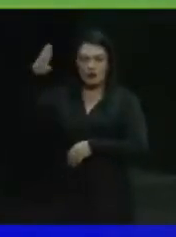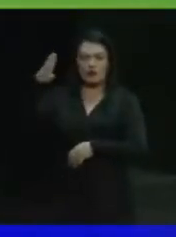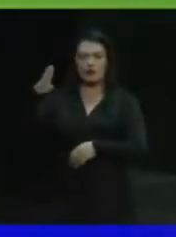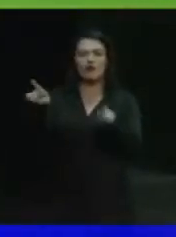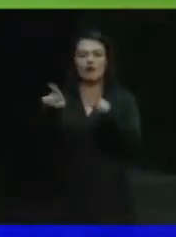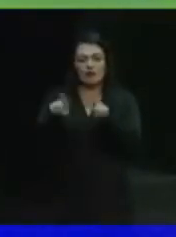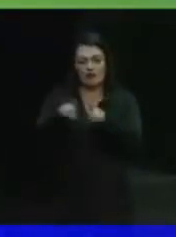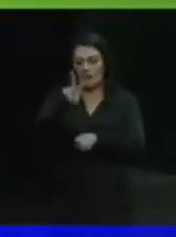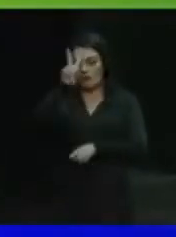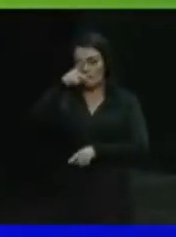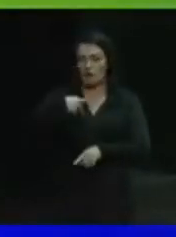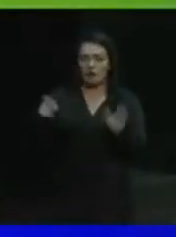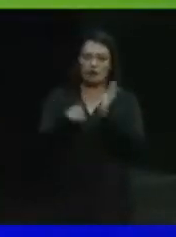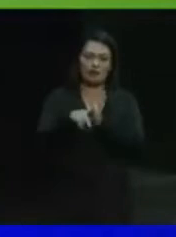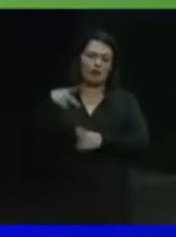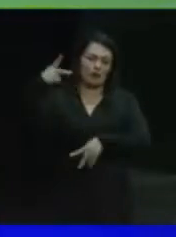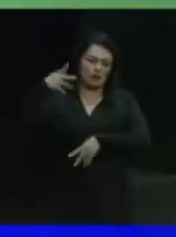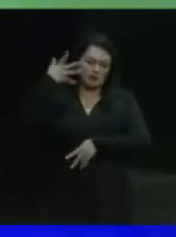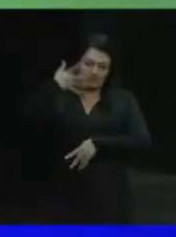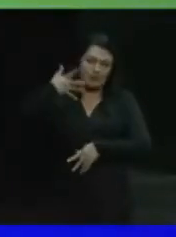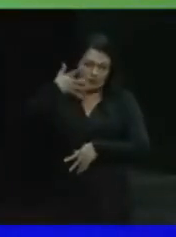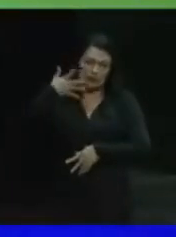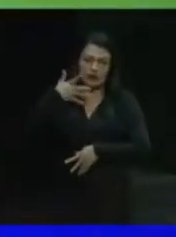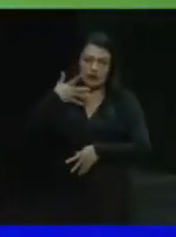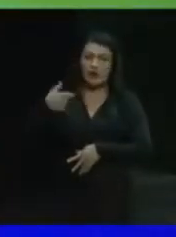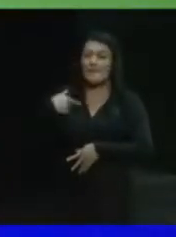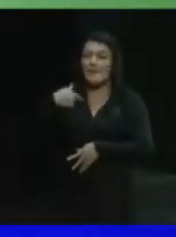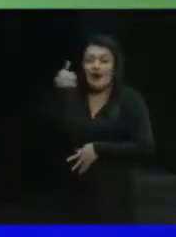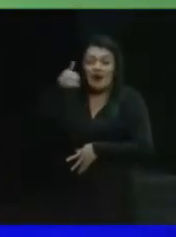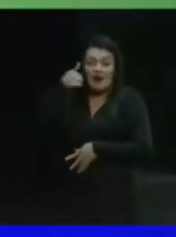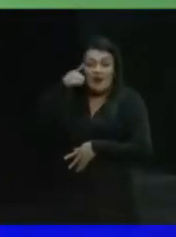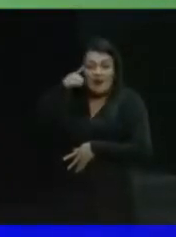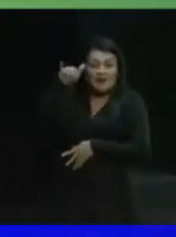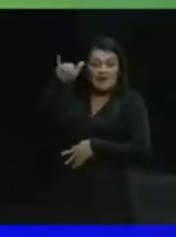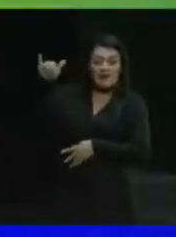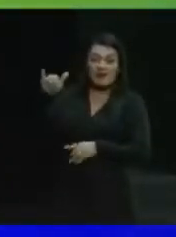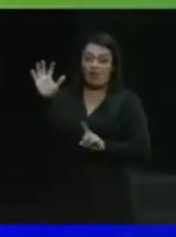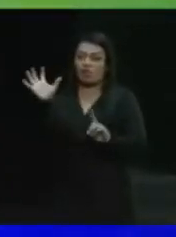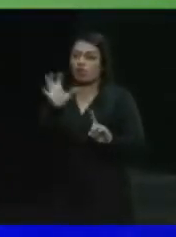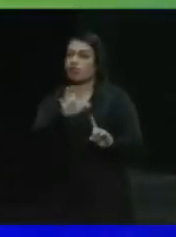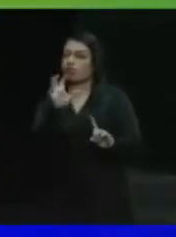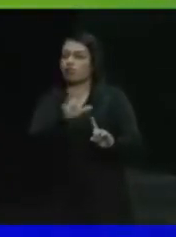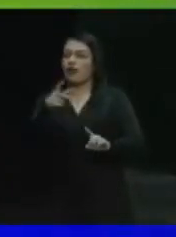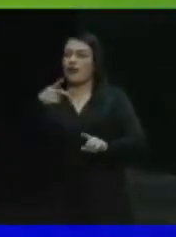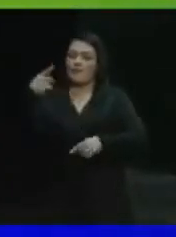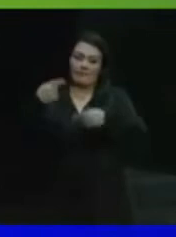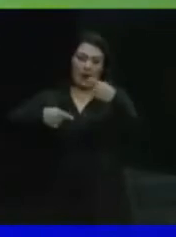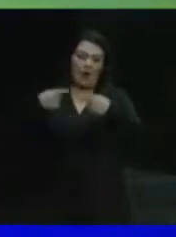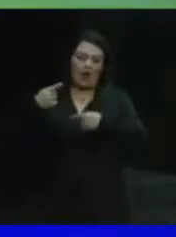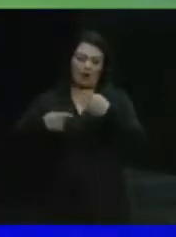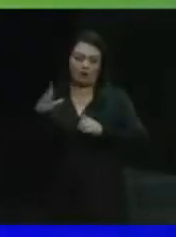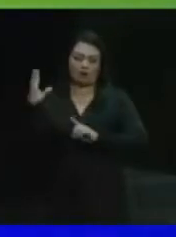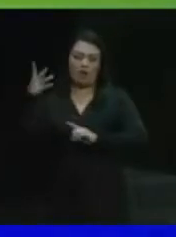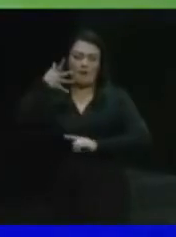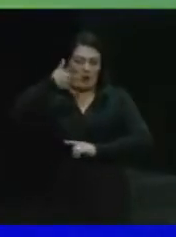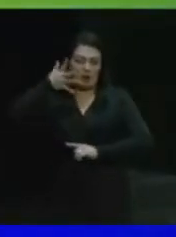para os diretores. Tudo isso para impedir interferência política no trabalho deles.